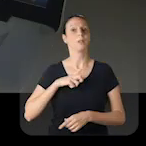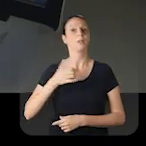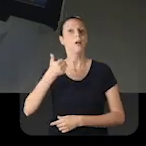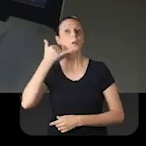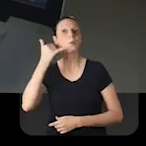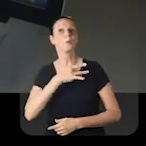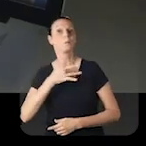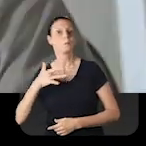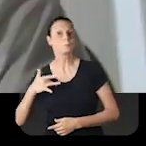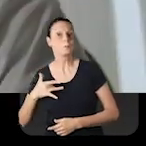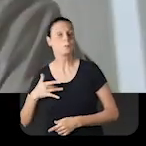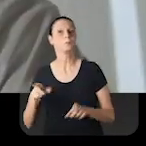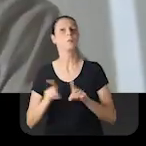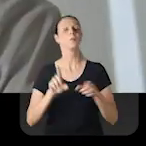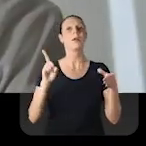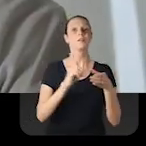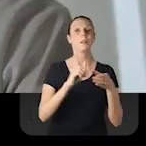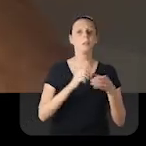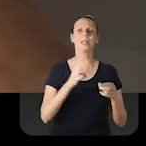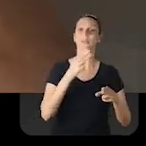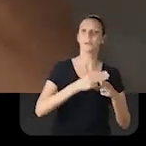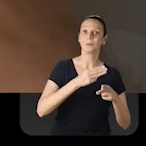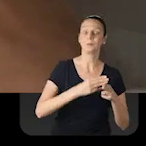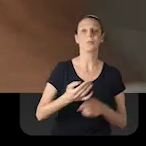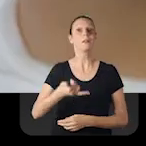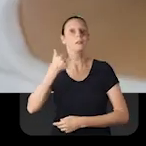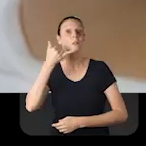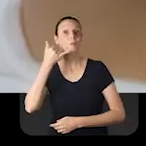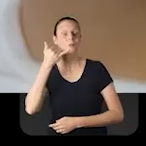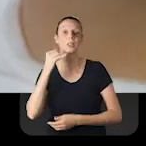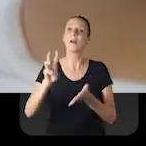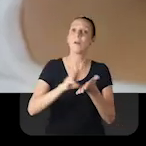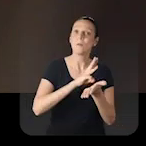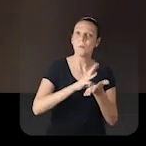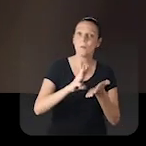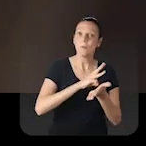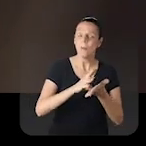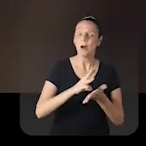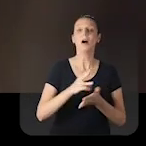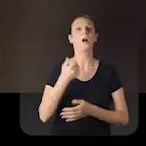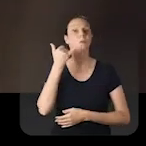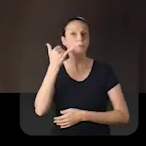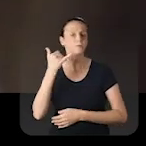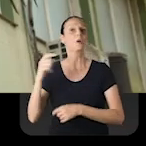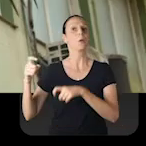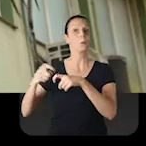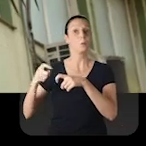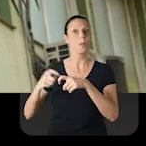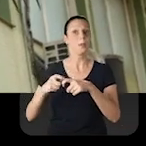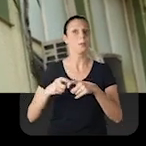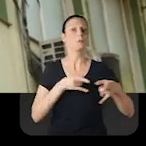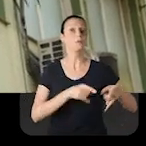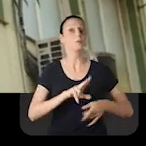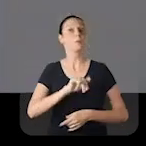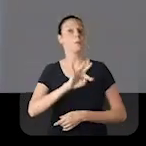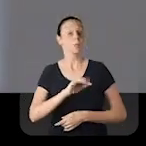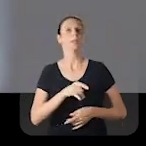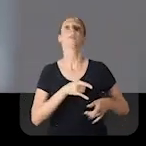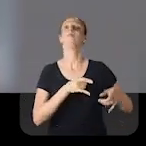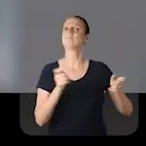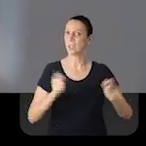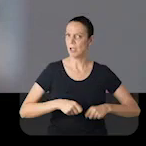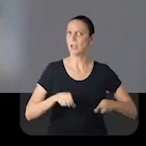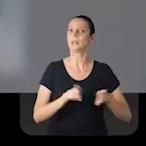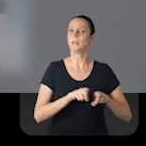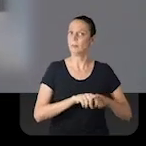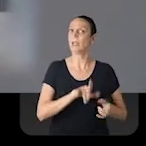mais. Alô Saúde Blumenau, com atendimento por chat, telefone, WhatsApp ou teleconsulta, leitos de UTI disponíveis